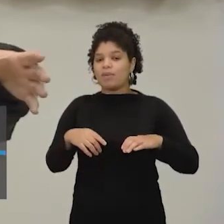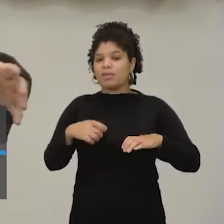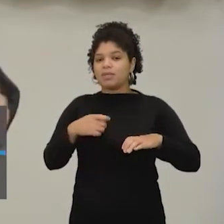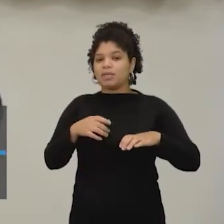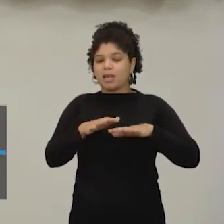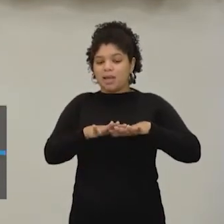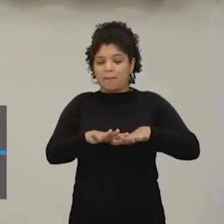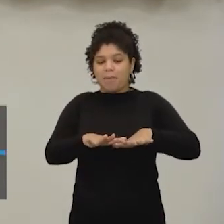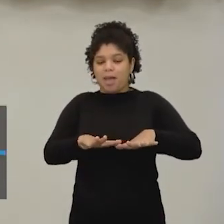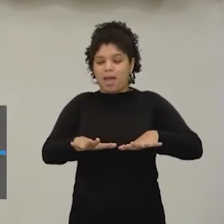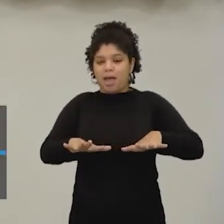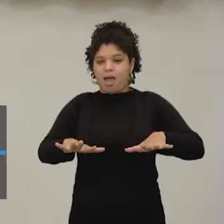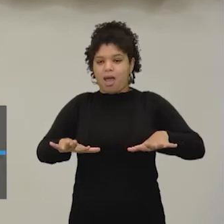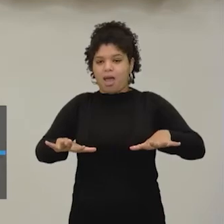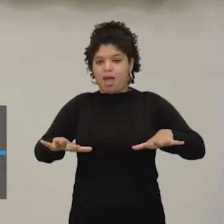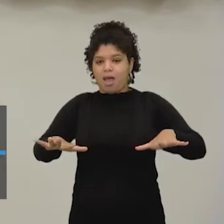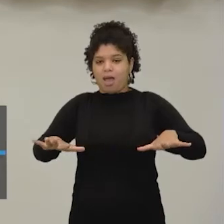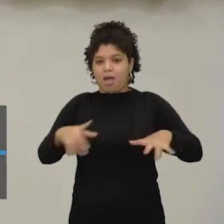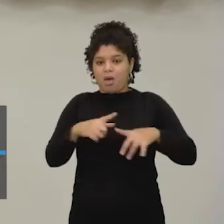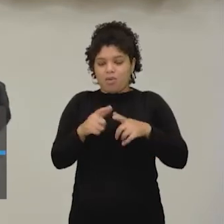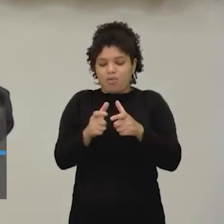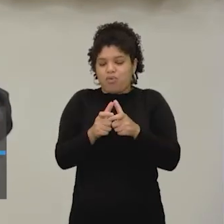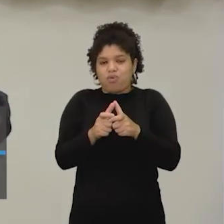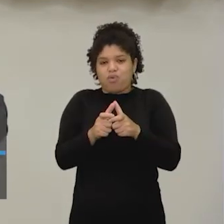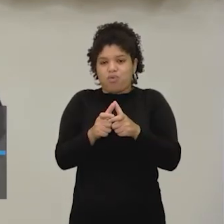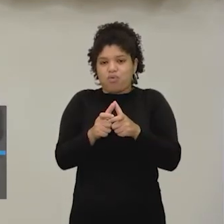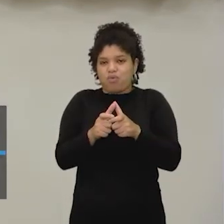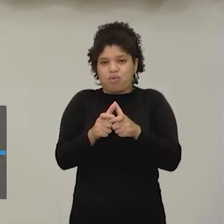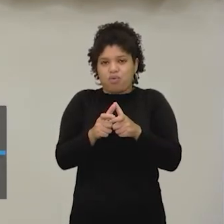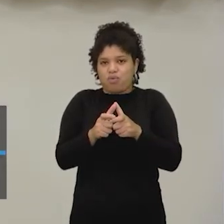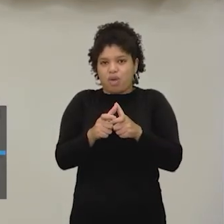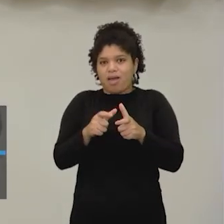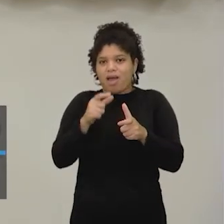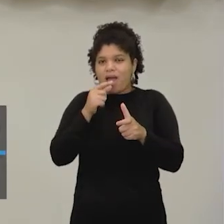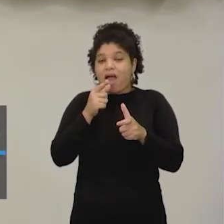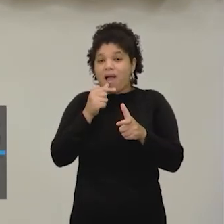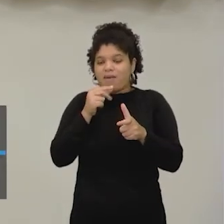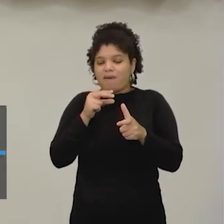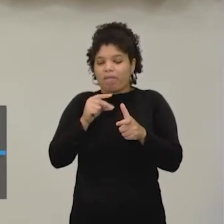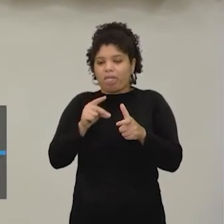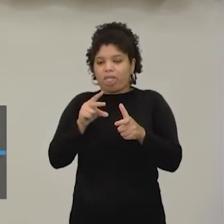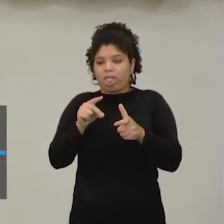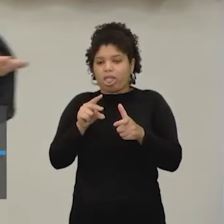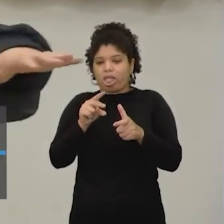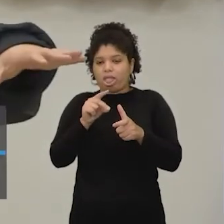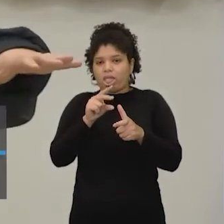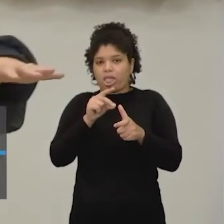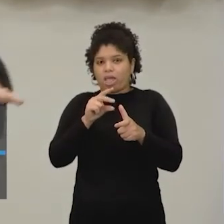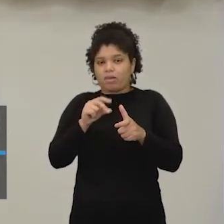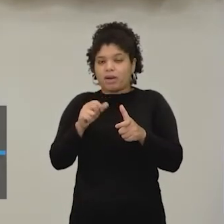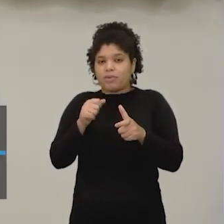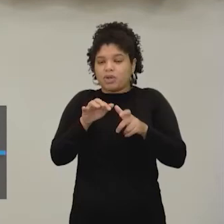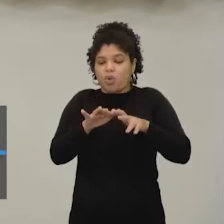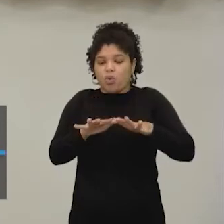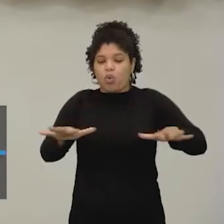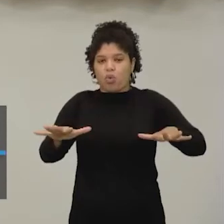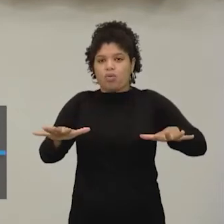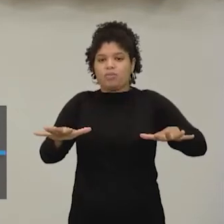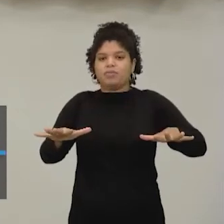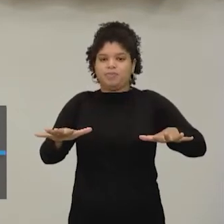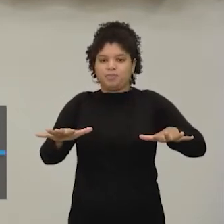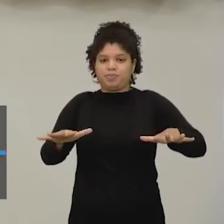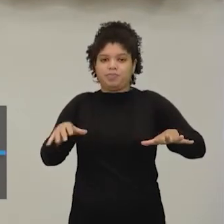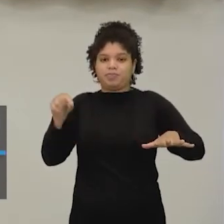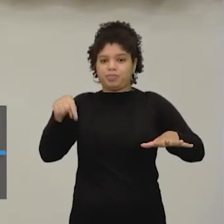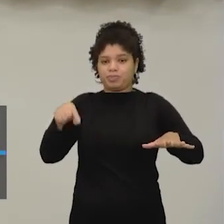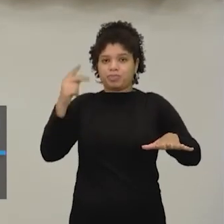ele, porque ali fechadinho, blocadinho, ele não estava secando. Então, estava demorando mais. Então, a gente separou ele, porque aqui a